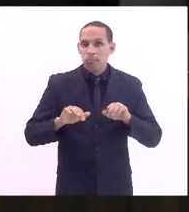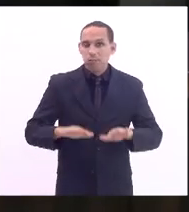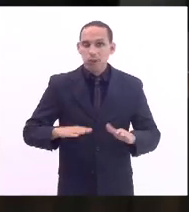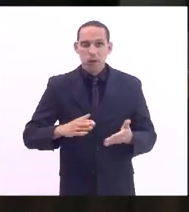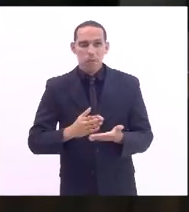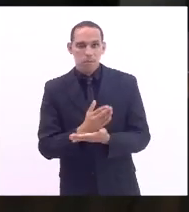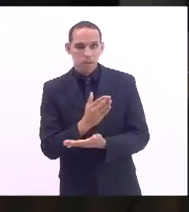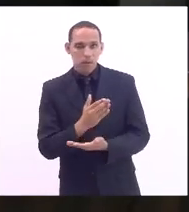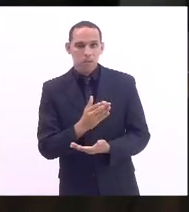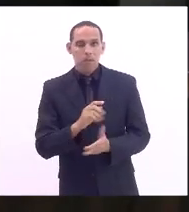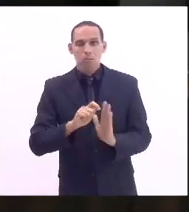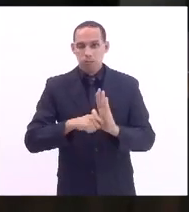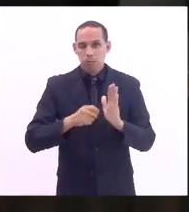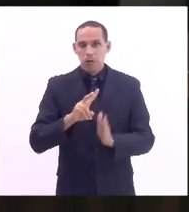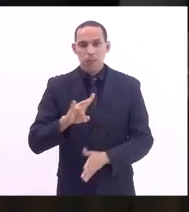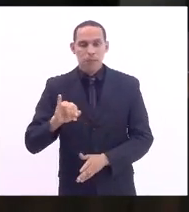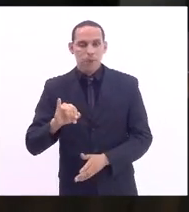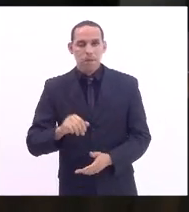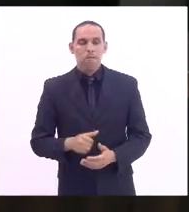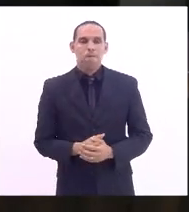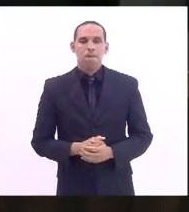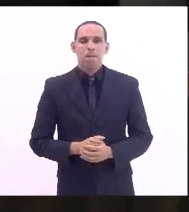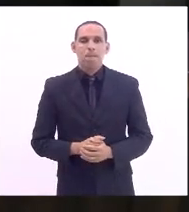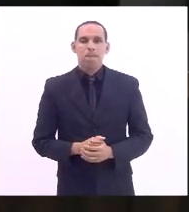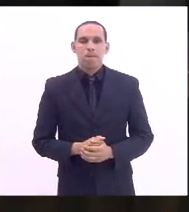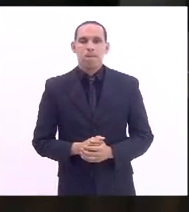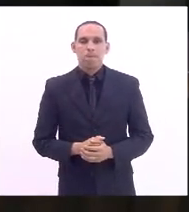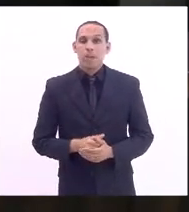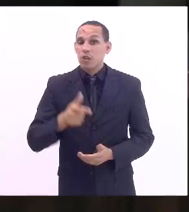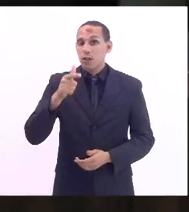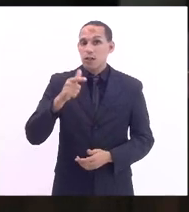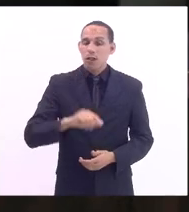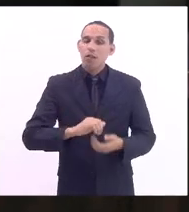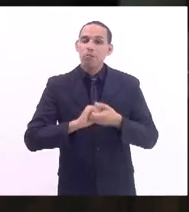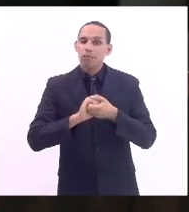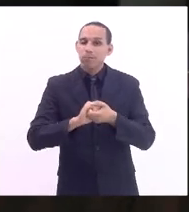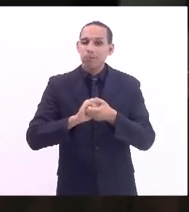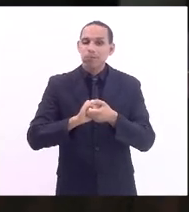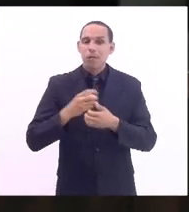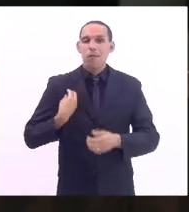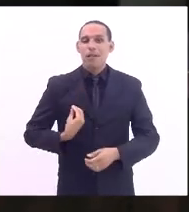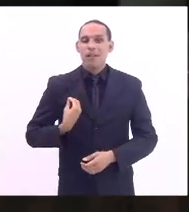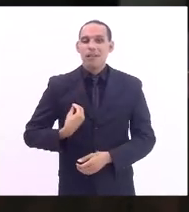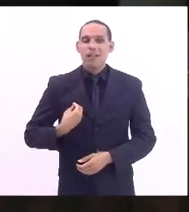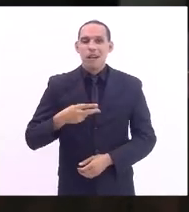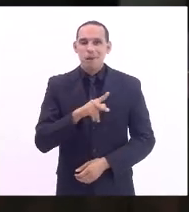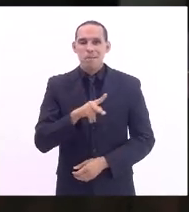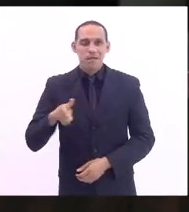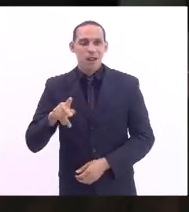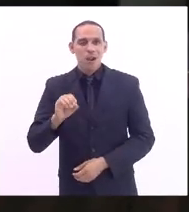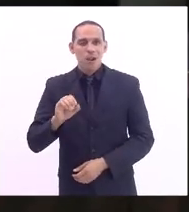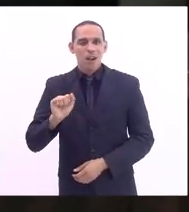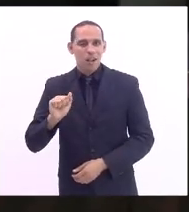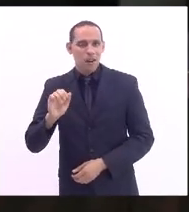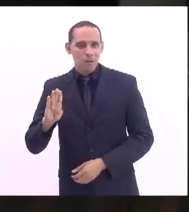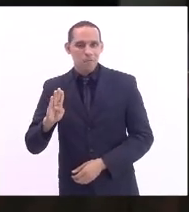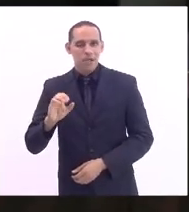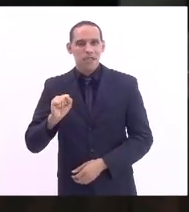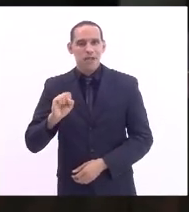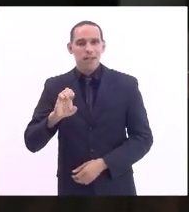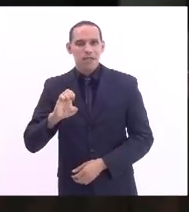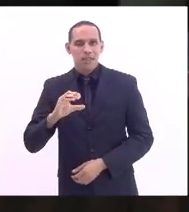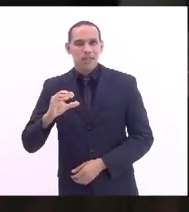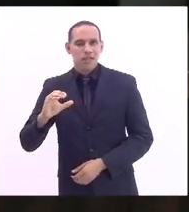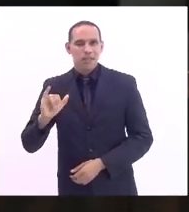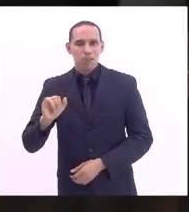como estão aprovados, vai autógrafo. Mais uma vez, saudar a presença do presidente da OAB Seccional Rio de Janeiro,